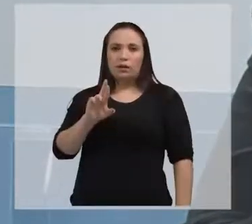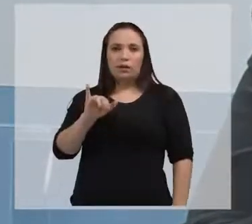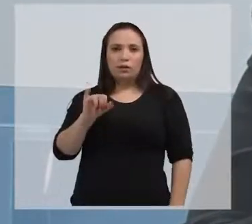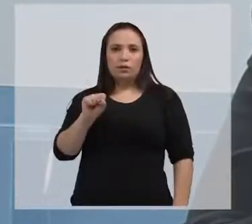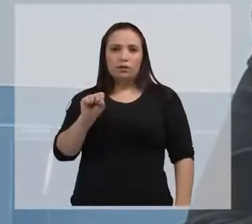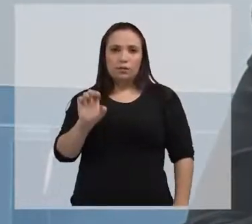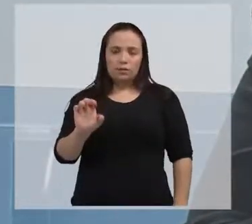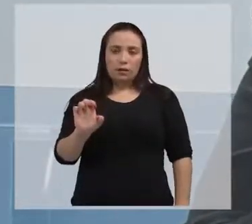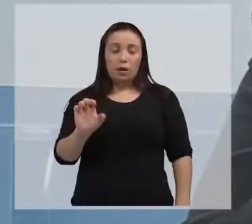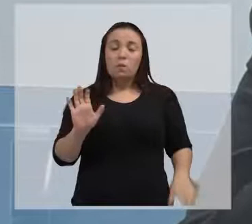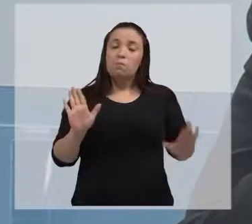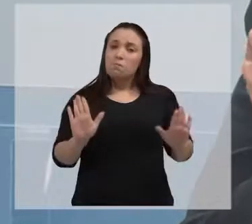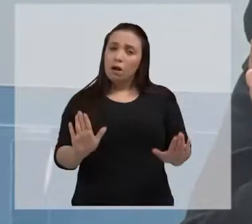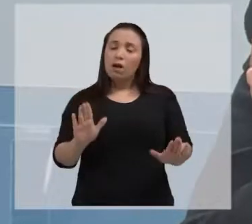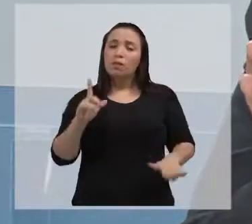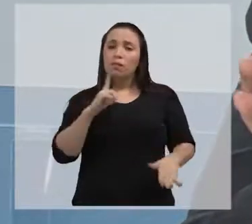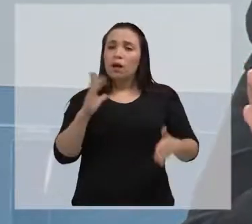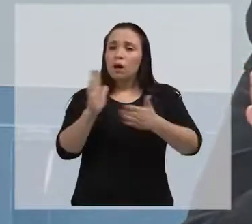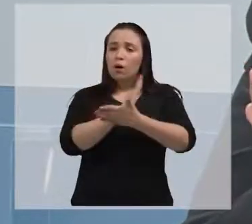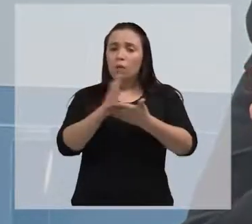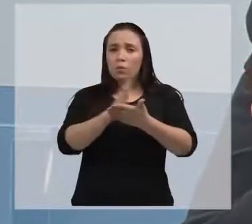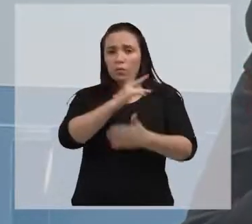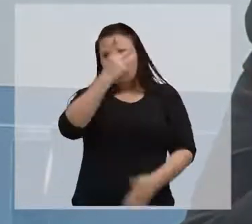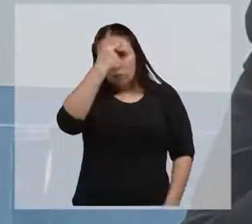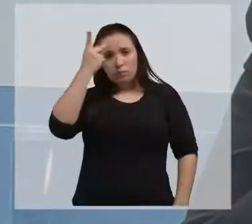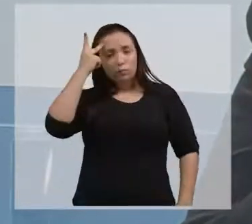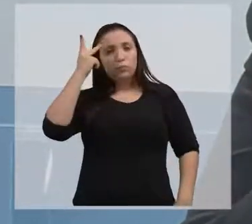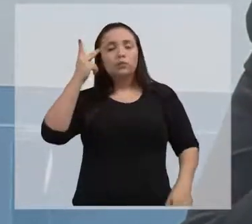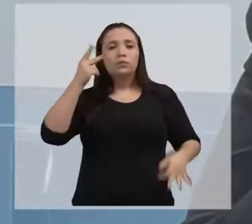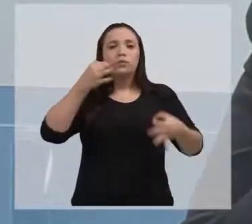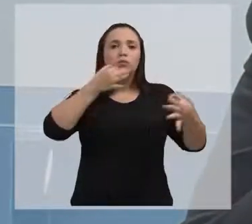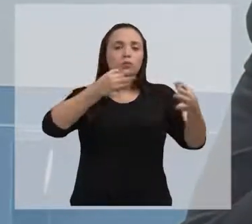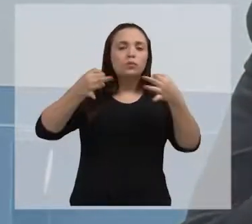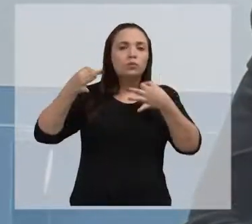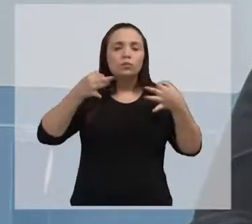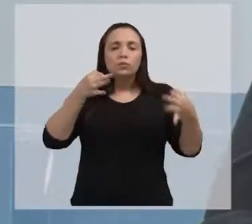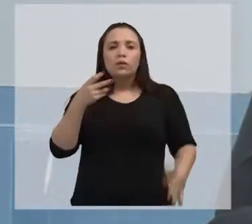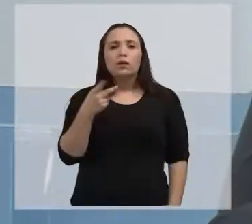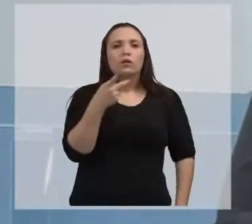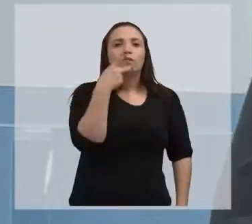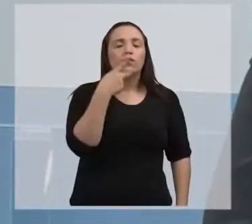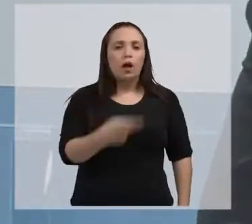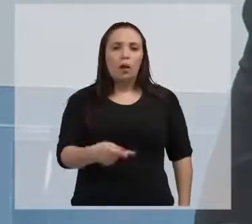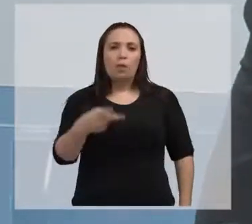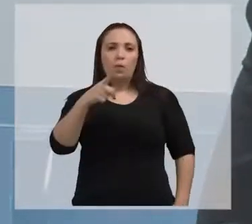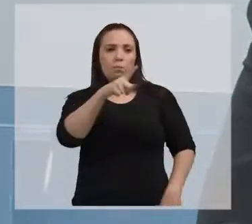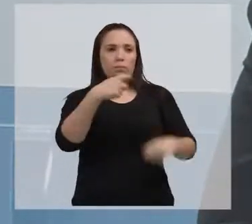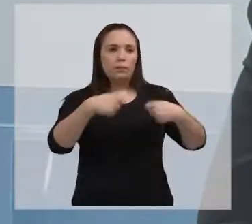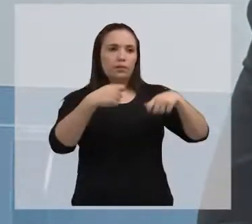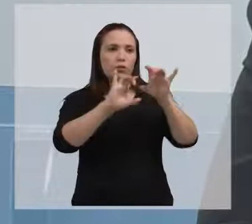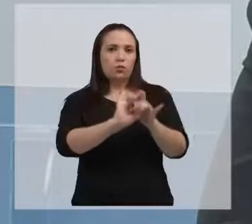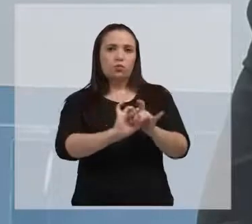Mas existem pessoas que discutem que ele deveria ser solto.